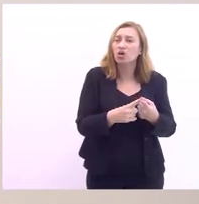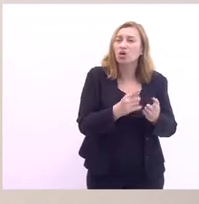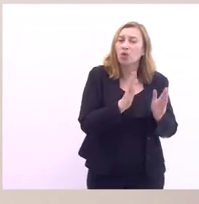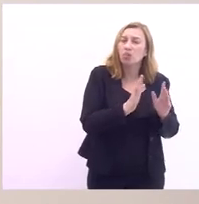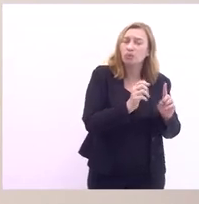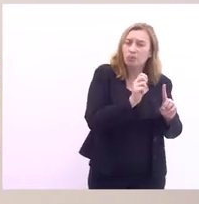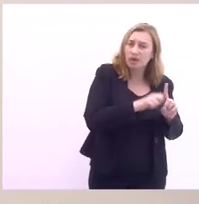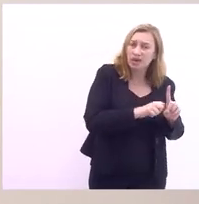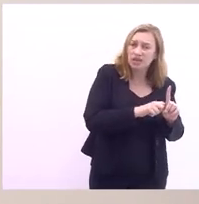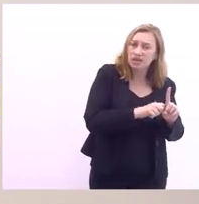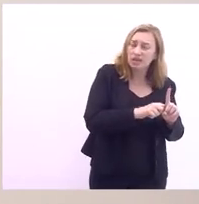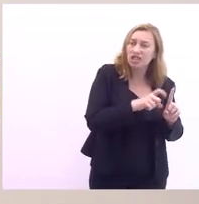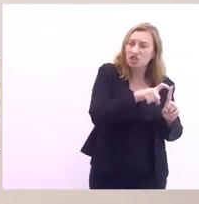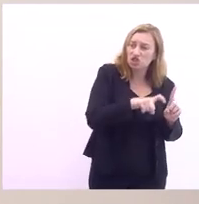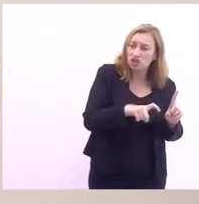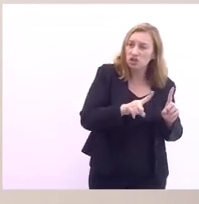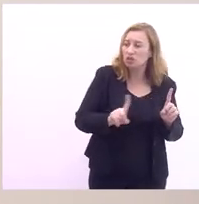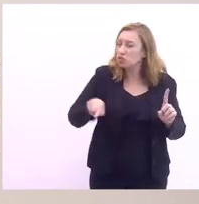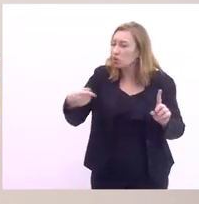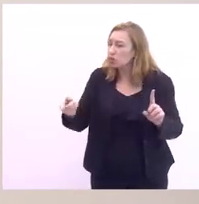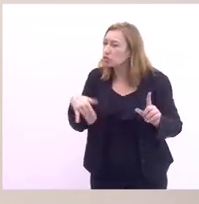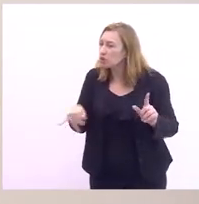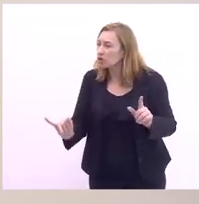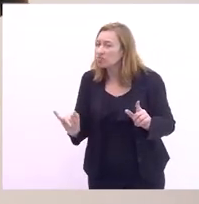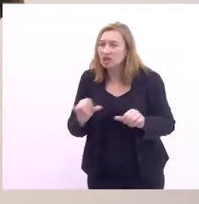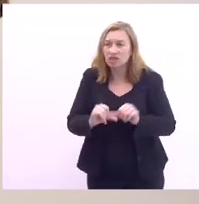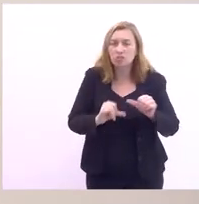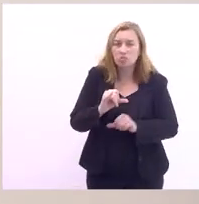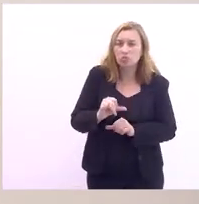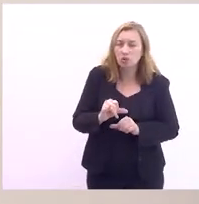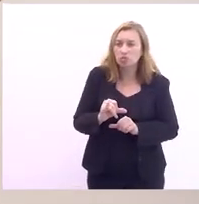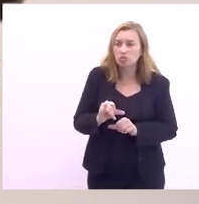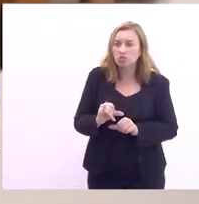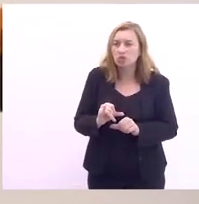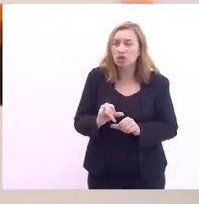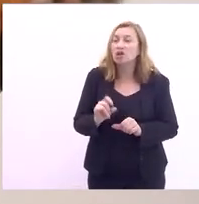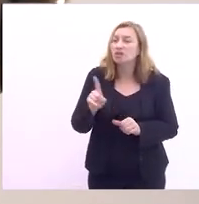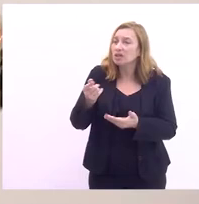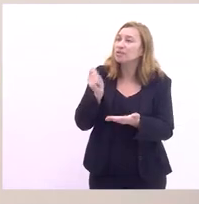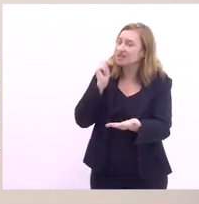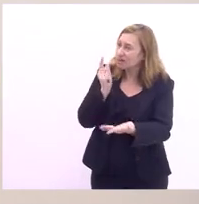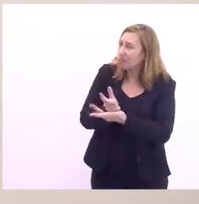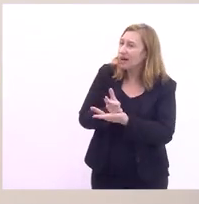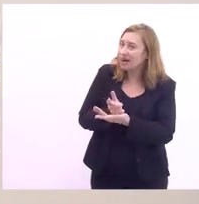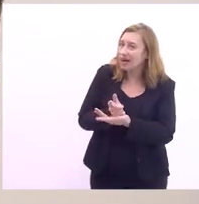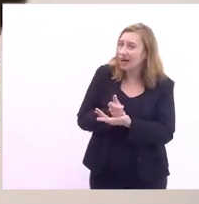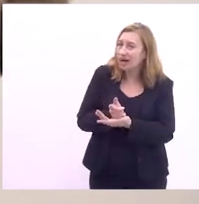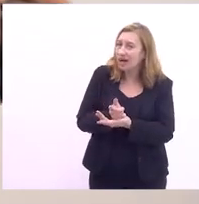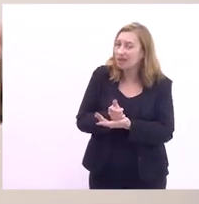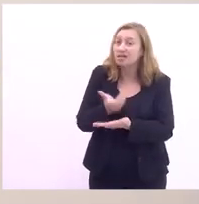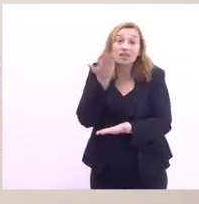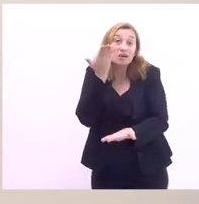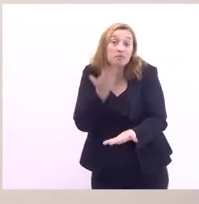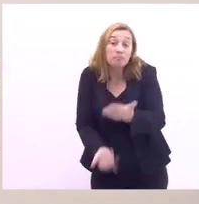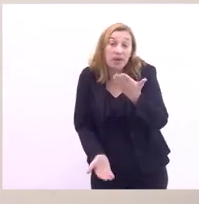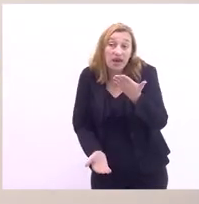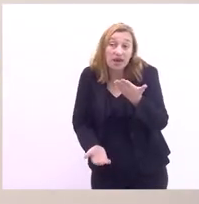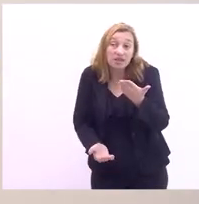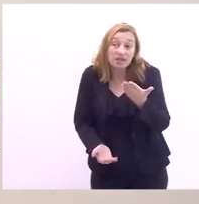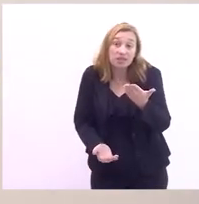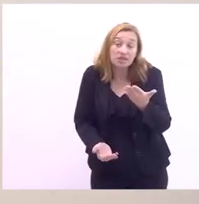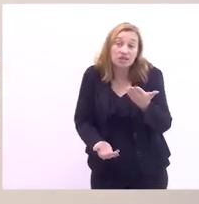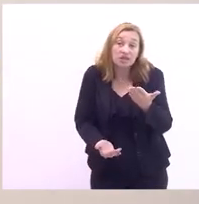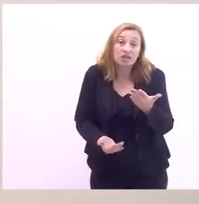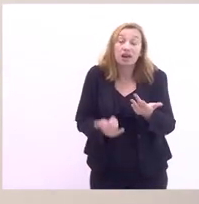Eles mudam e não te dão resposta. Tem que abrir chamado, tem que pagar, porque, se você não pagar, você perde o fornecimento